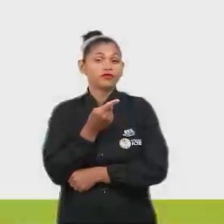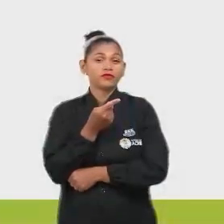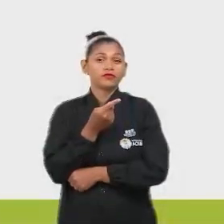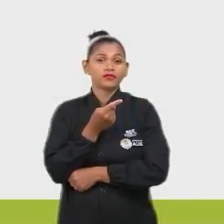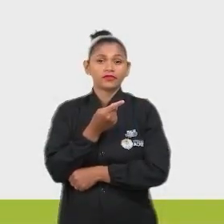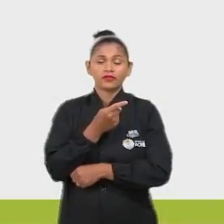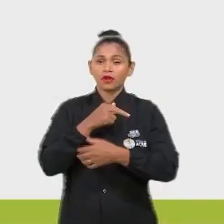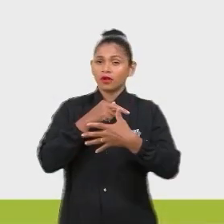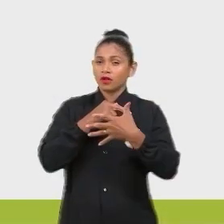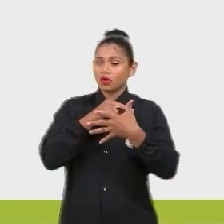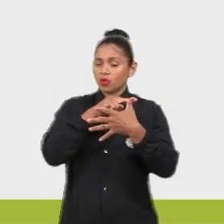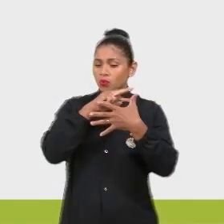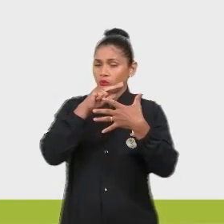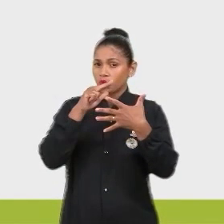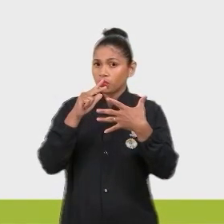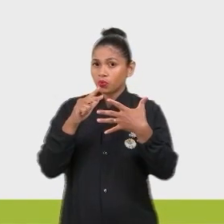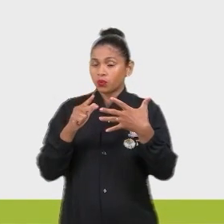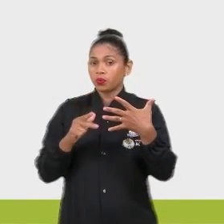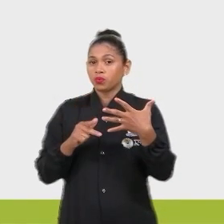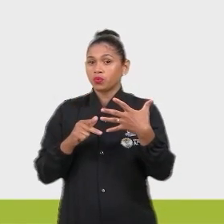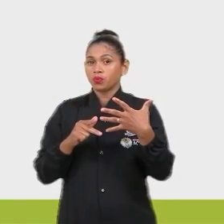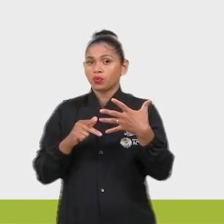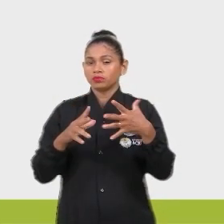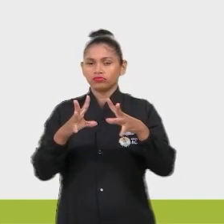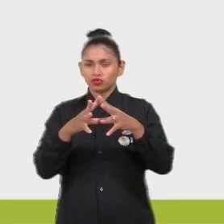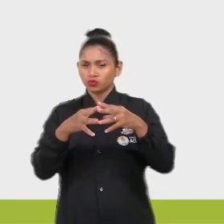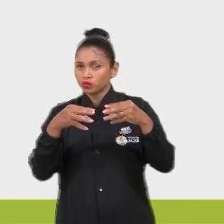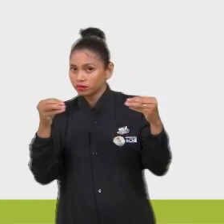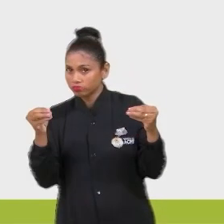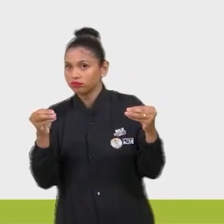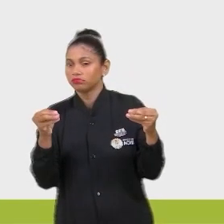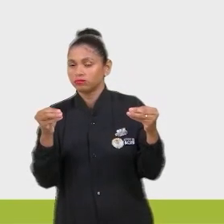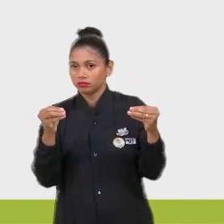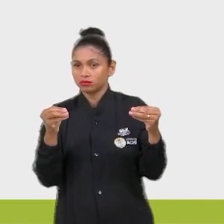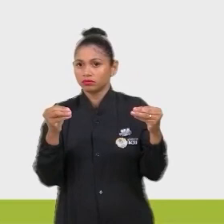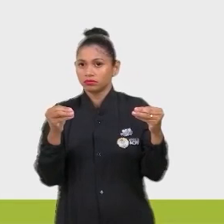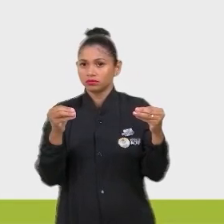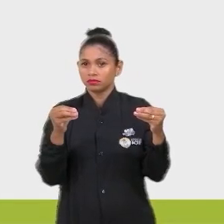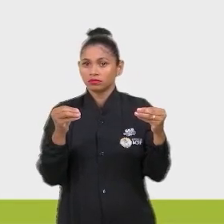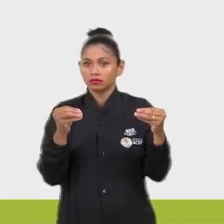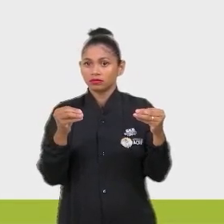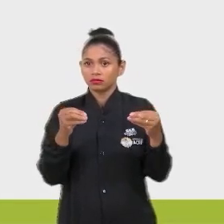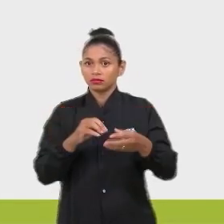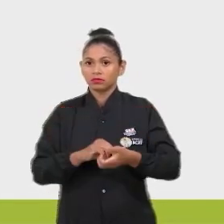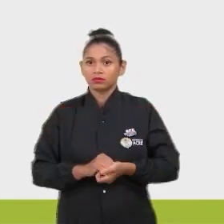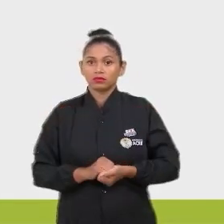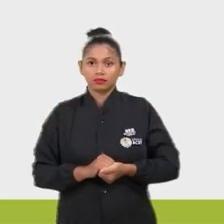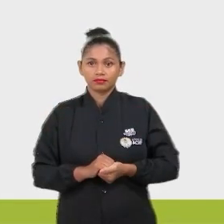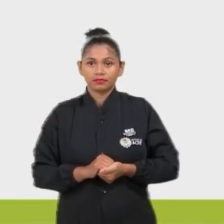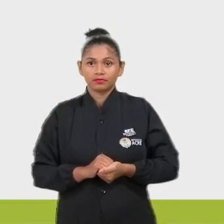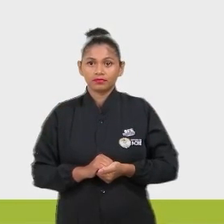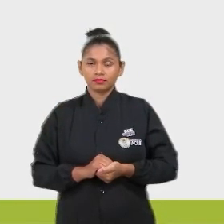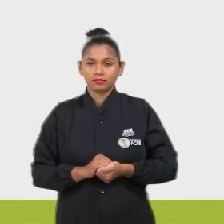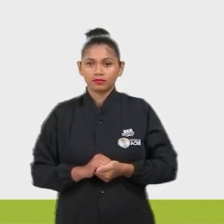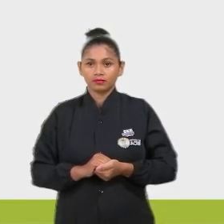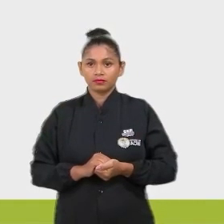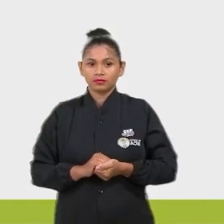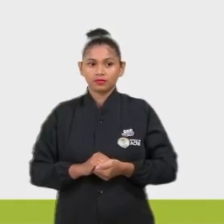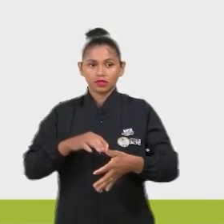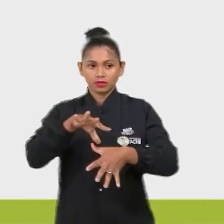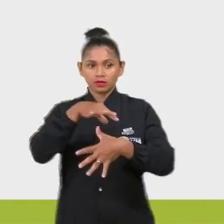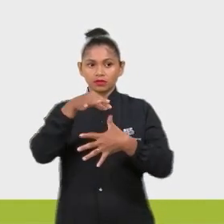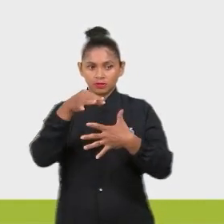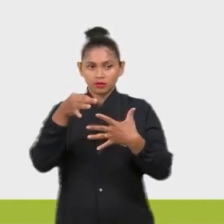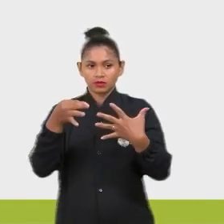queria que vocês prestassem atenção assim, ó. Espécies exóticas, extinção de